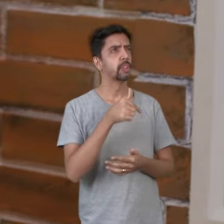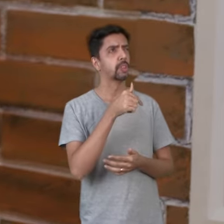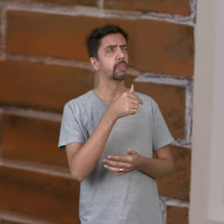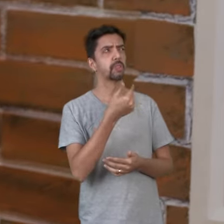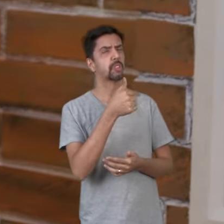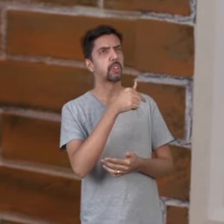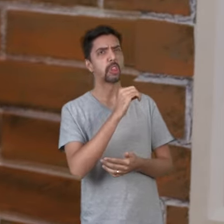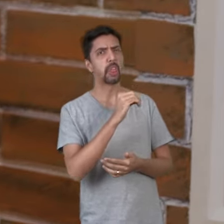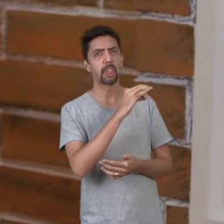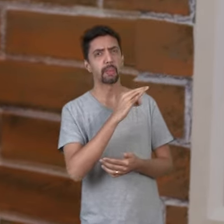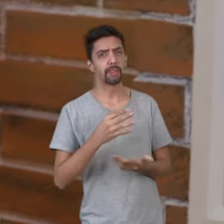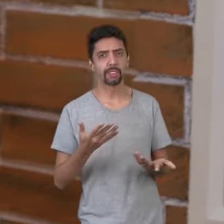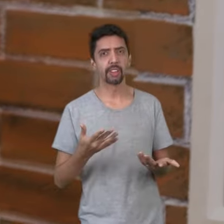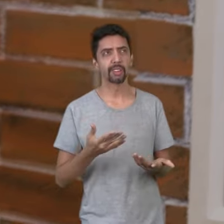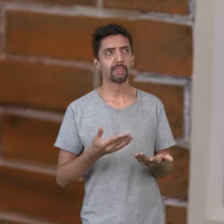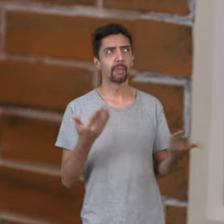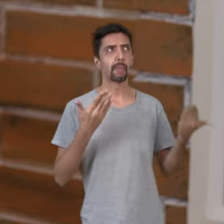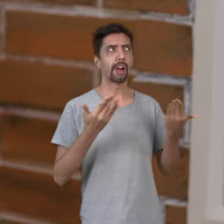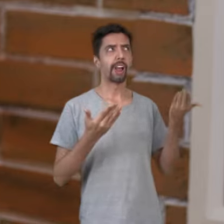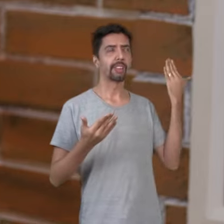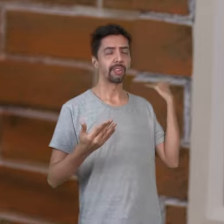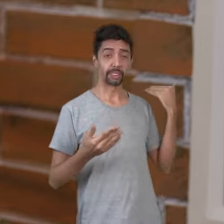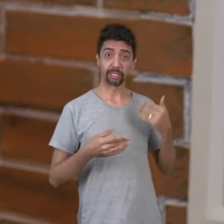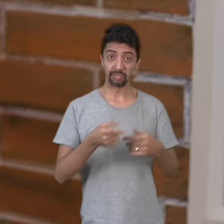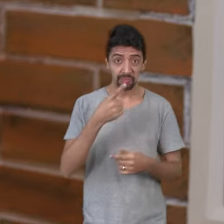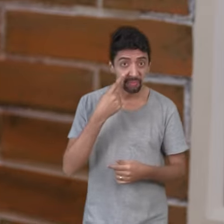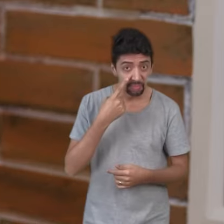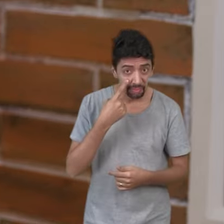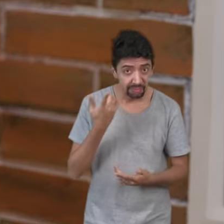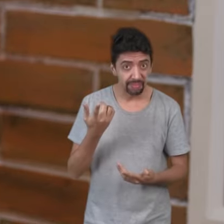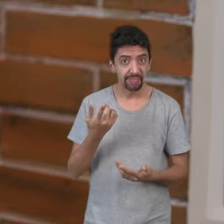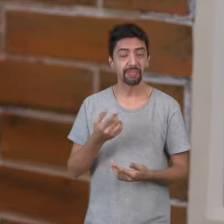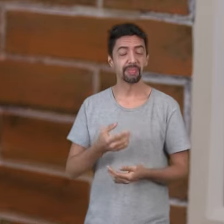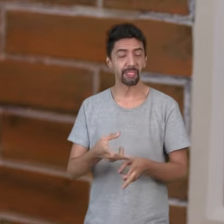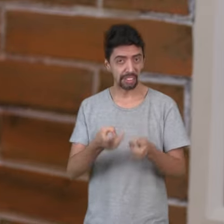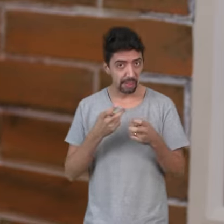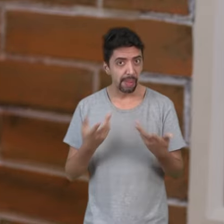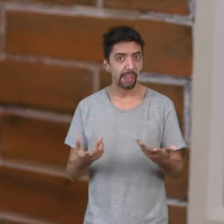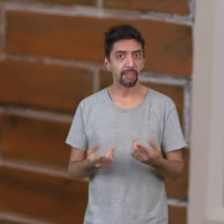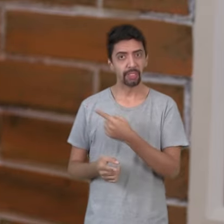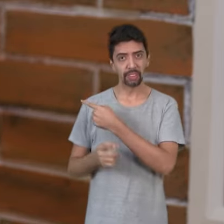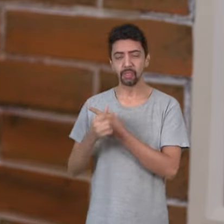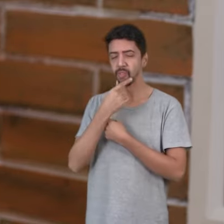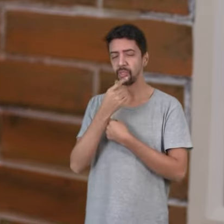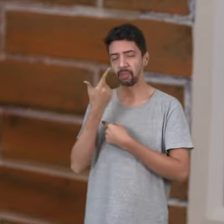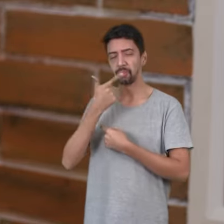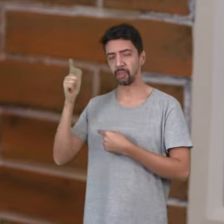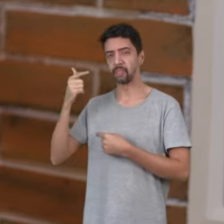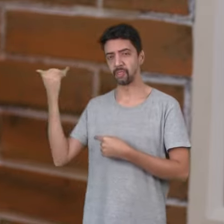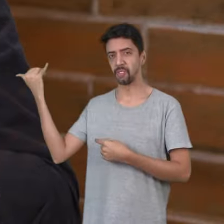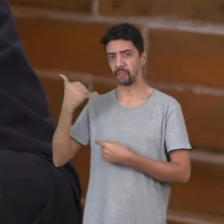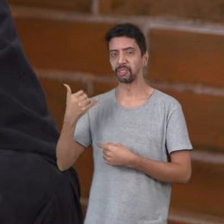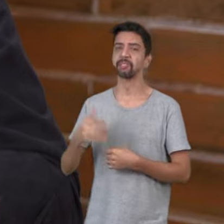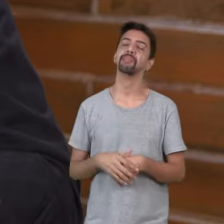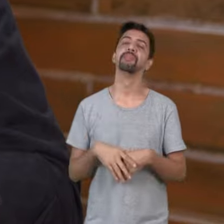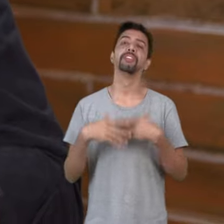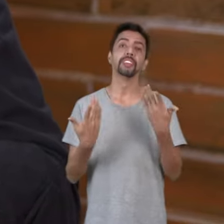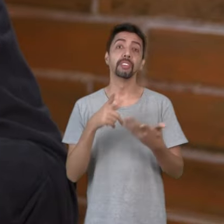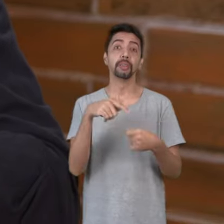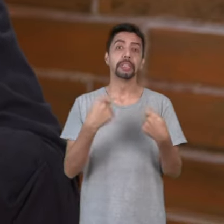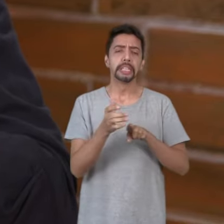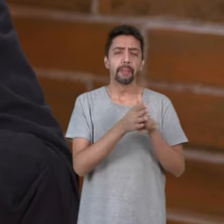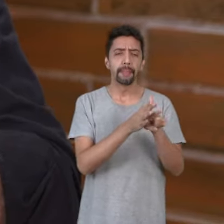conta que a gente pagava antes. Uau, perceberam? É só uma questão de você buscar por essa oportunidade. Então